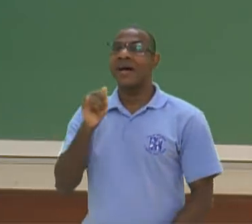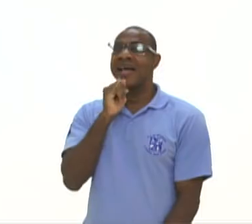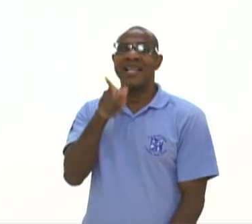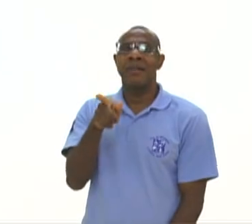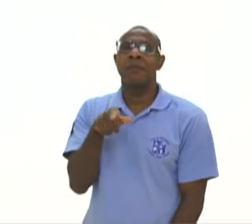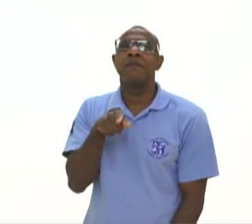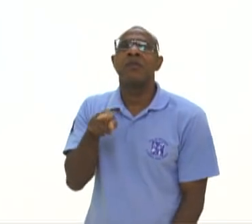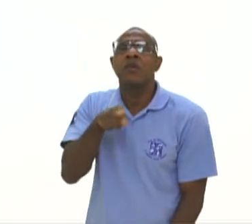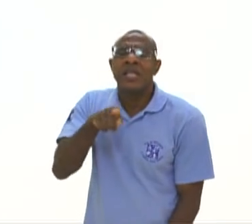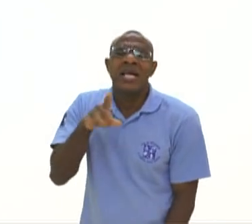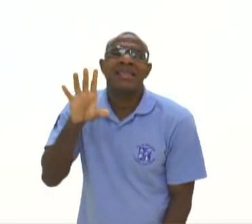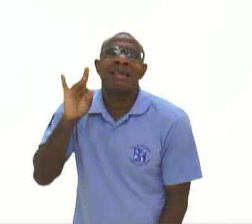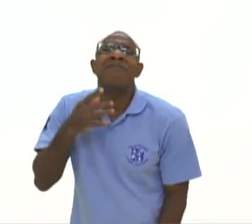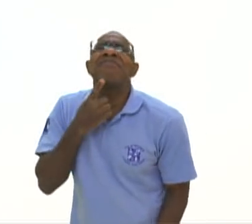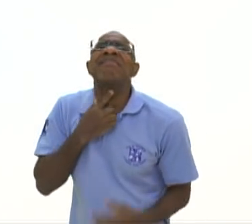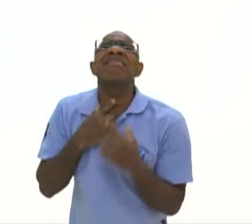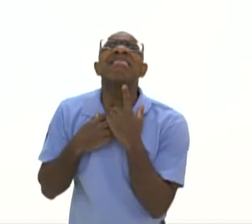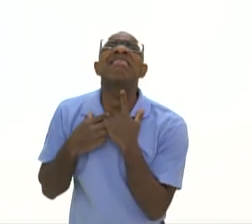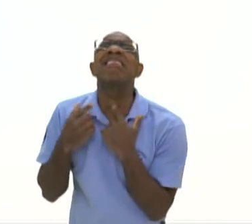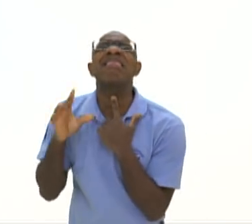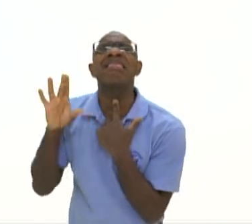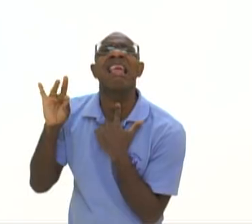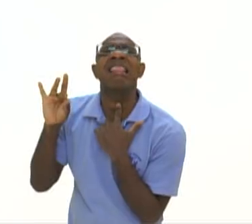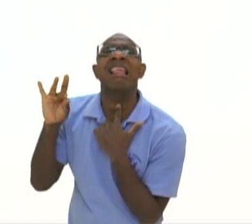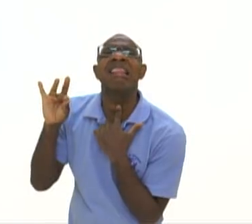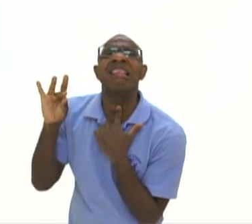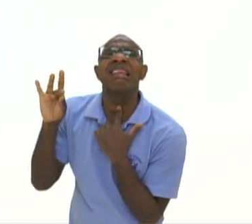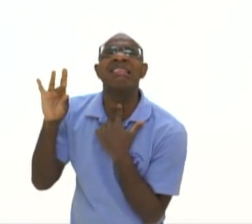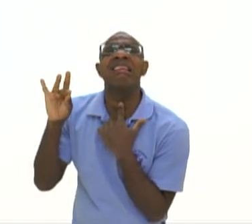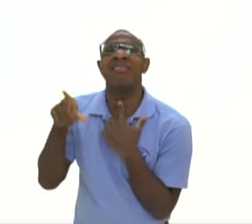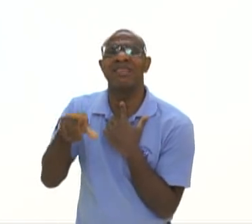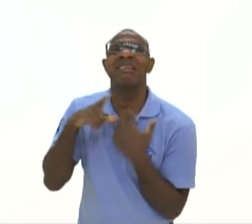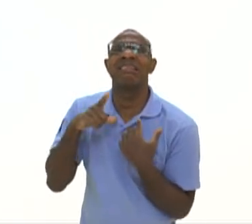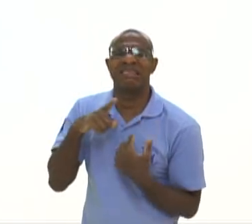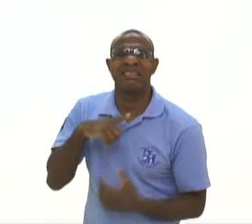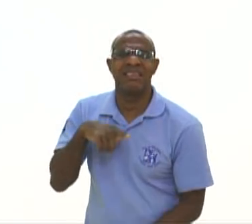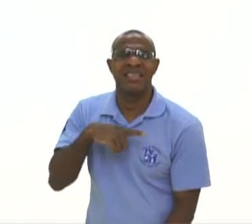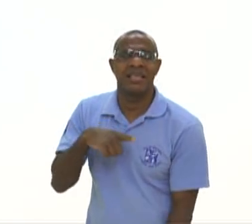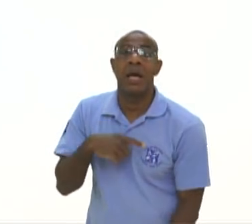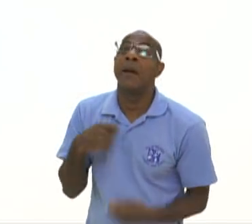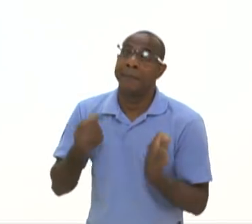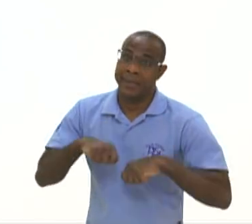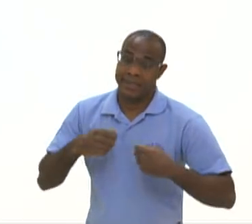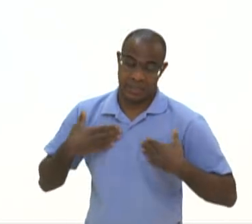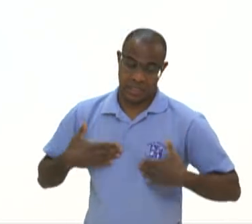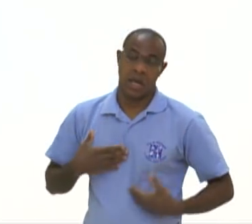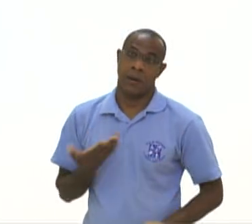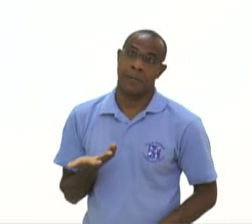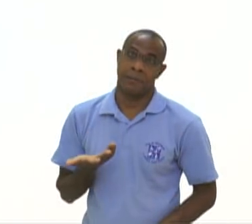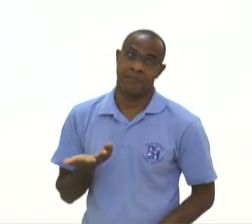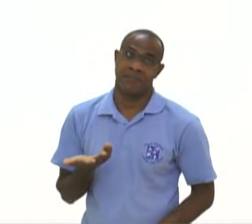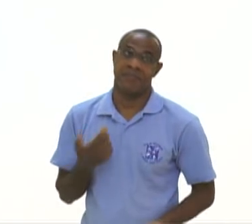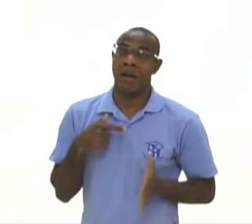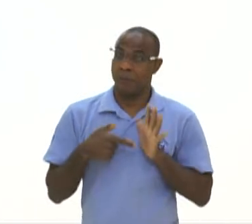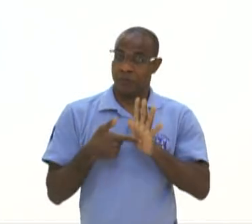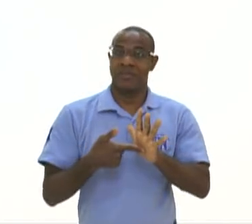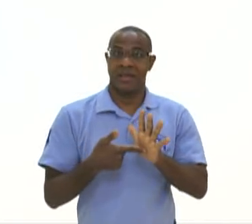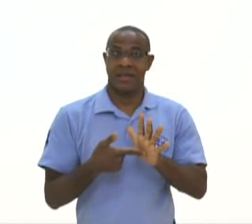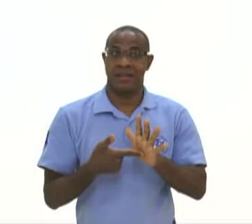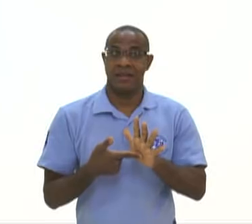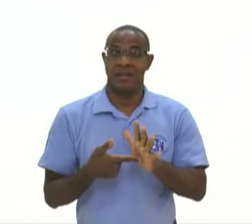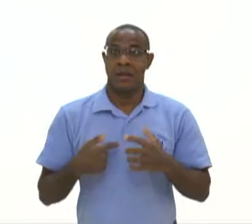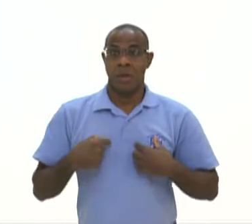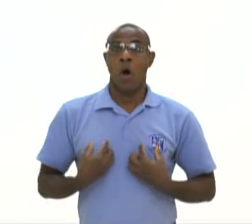com sede, a necessidade fisiológica, né? A necessidade da água, ela vai ser sinalizada